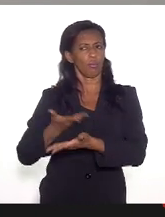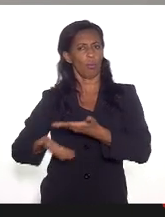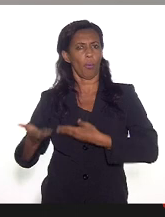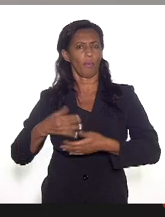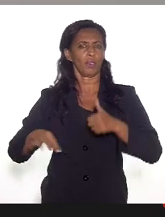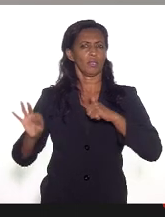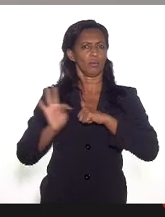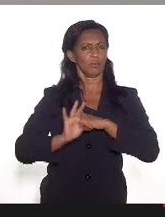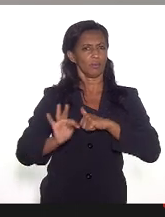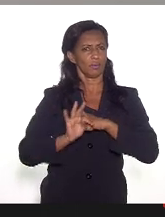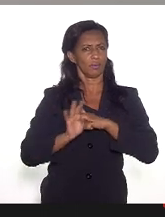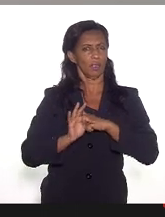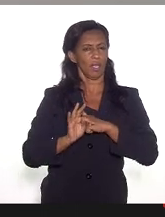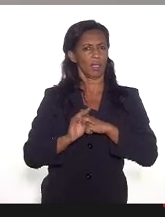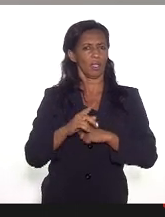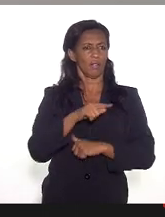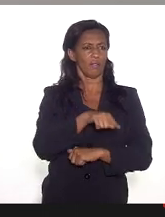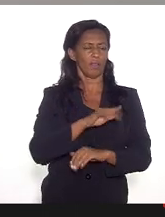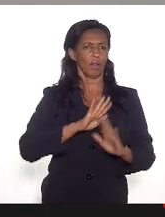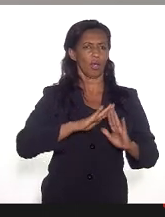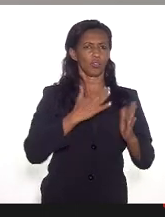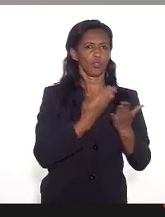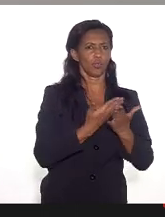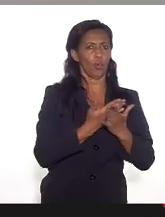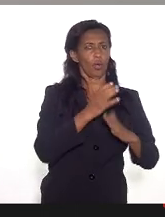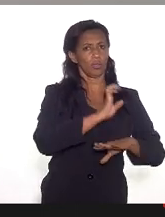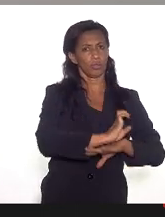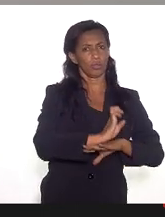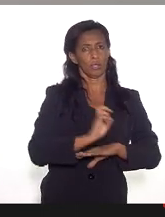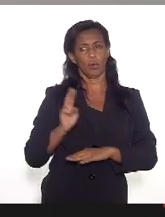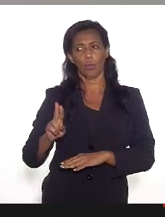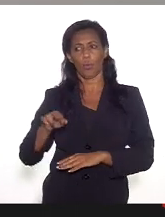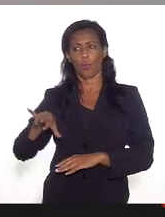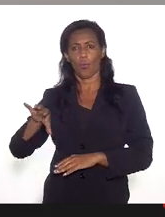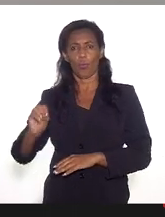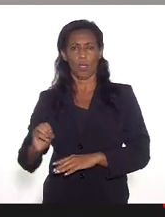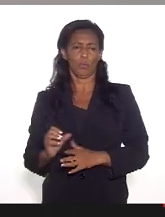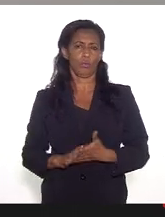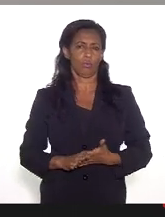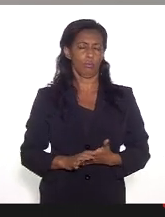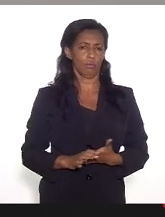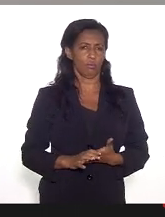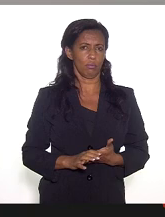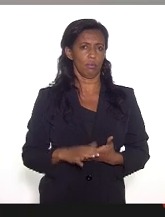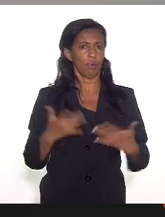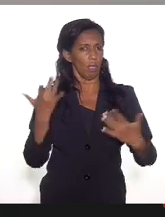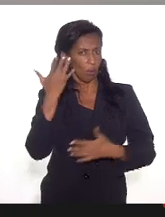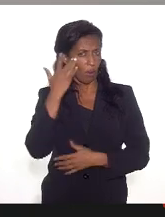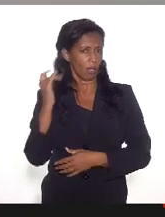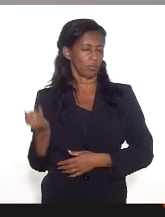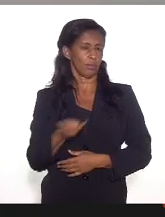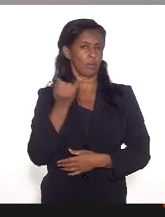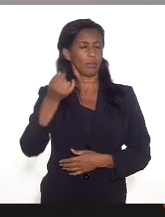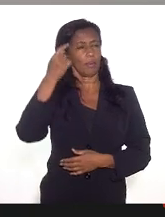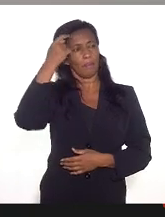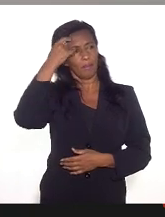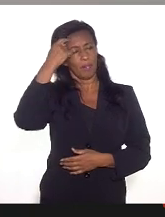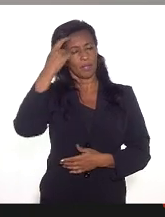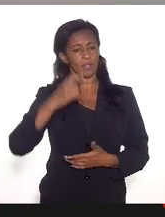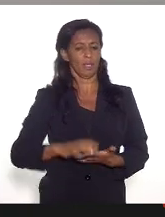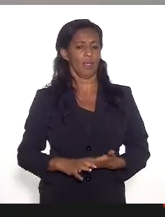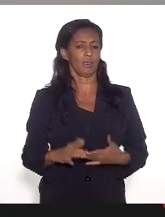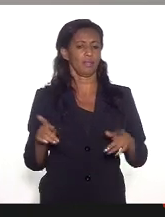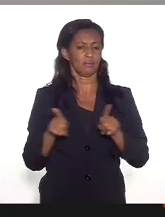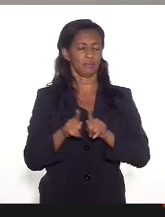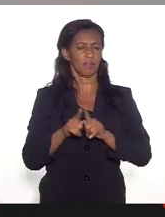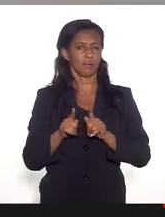técnica envolvendo o Colégio Estadual Henrique Lage, a UESO e a Escola Técnica do Arsenal de Marinha. Acho que seria muito importante pensar nesse sentido. Acho que